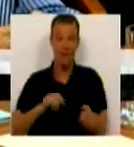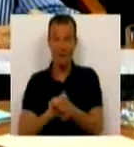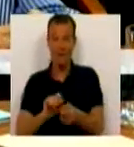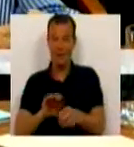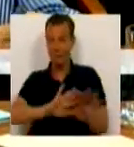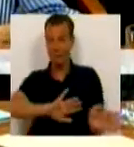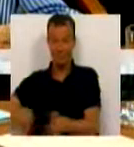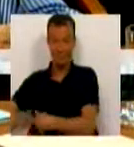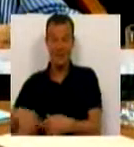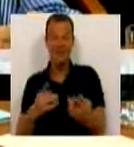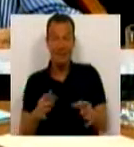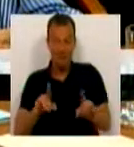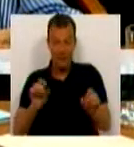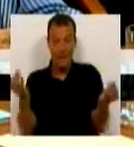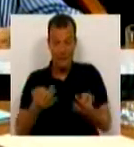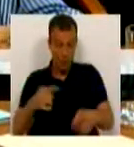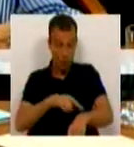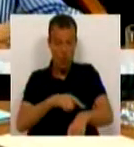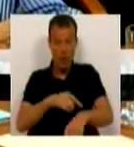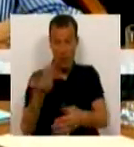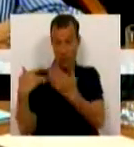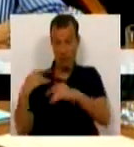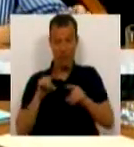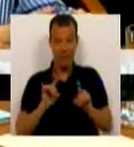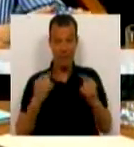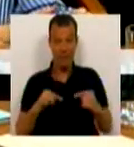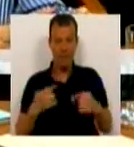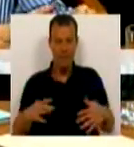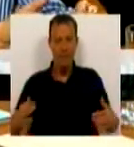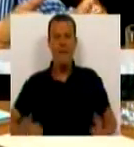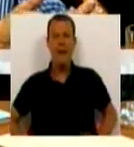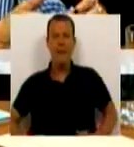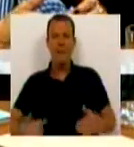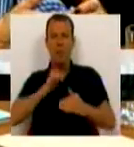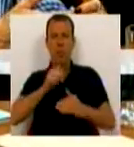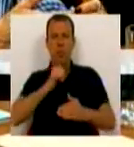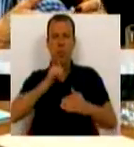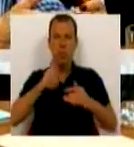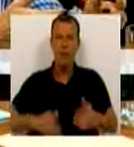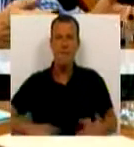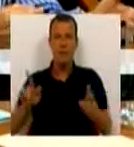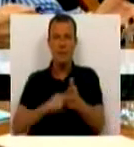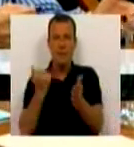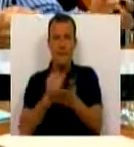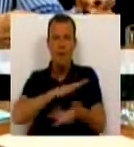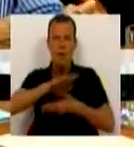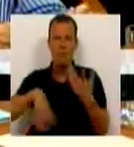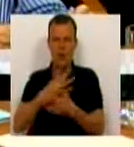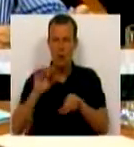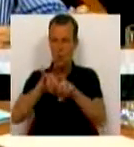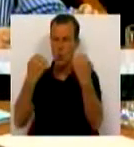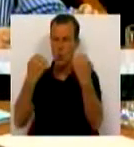De facto, nesse tempo, havia greves constantemente, havia convulsão social, havia